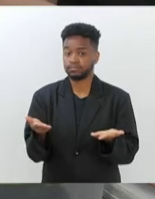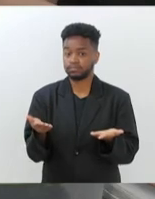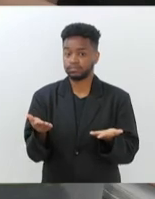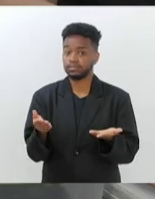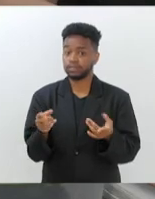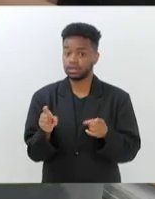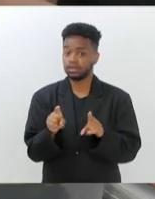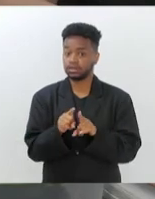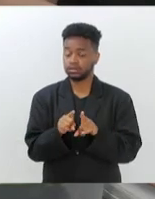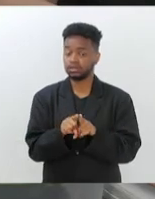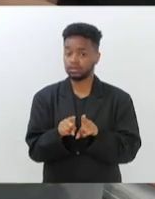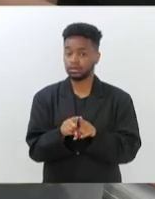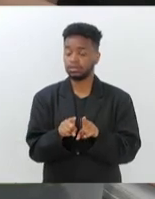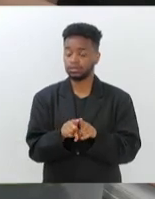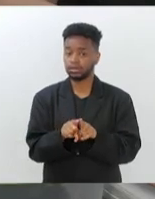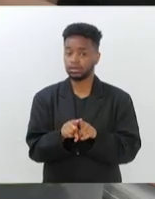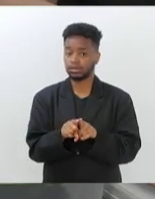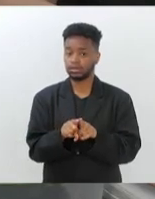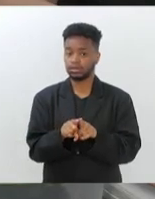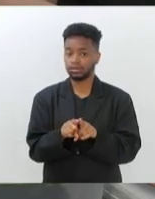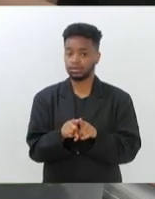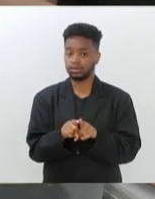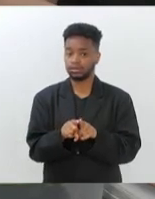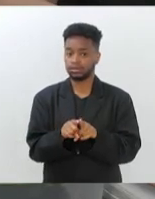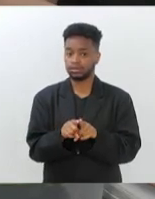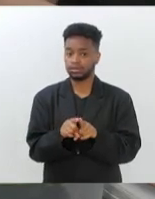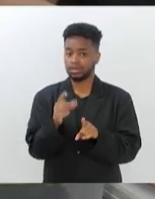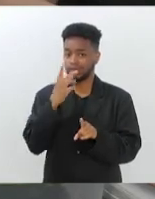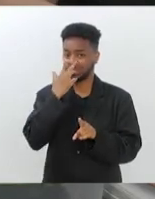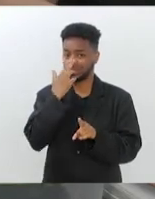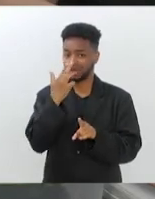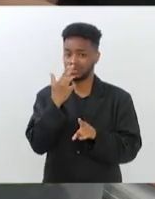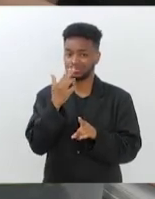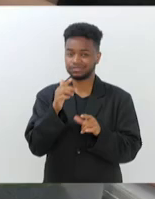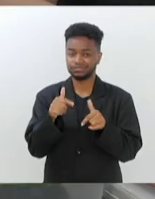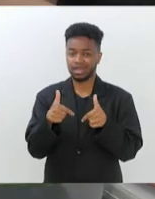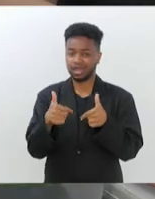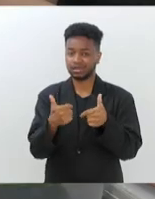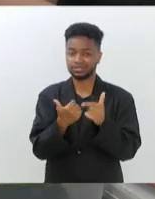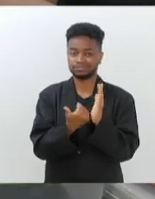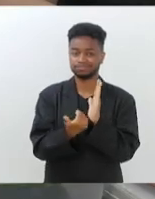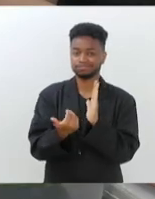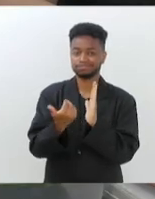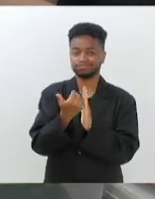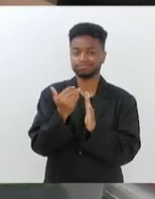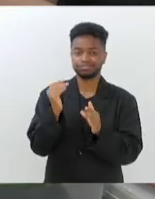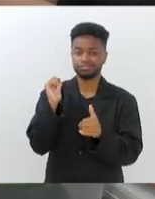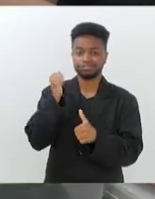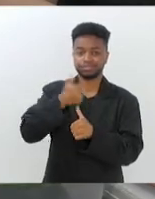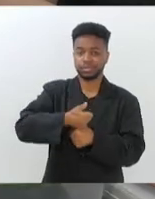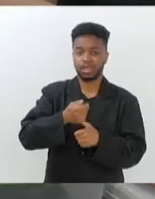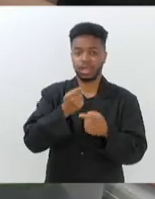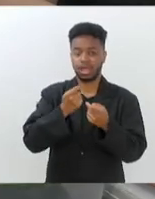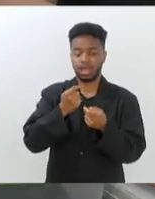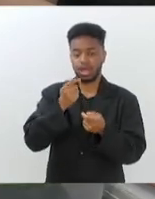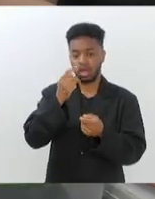também tá sendo tá tá ultrapassando a autonomia administrativa